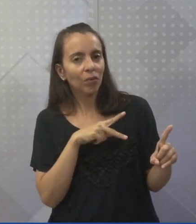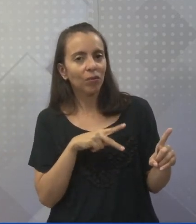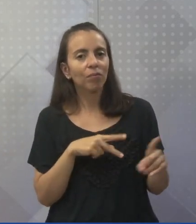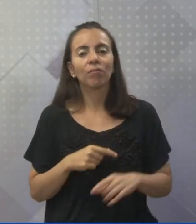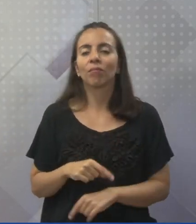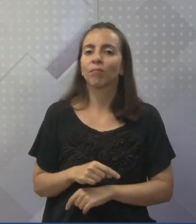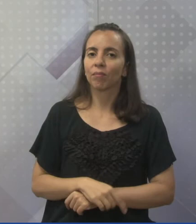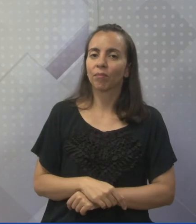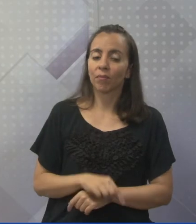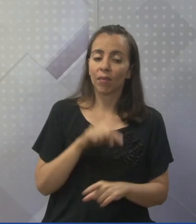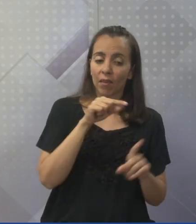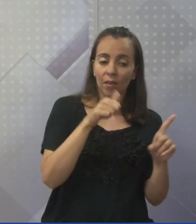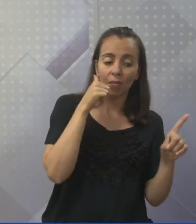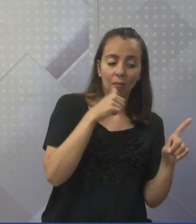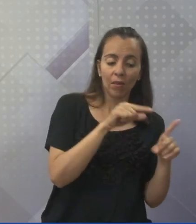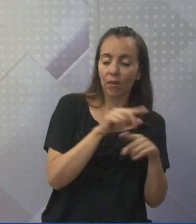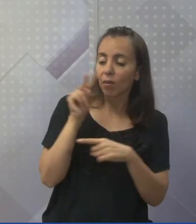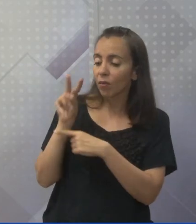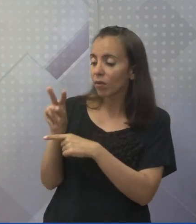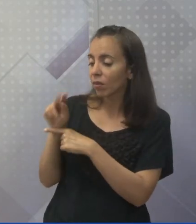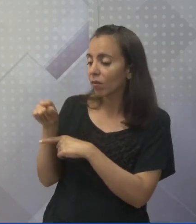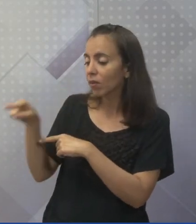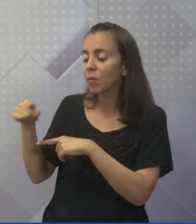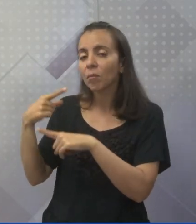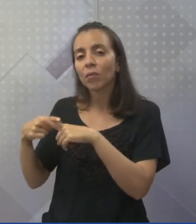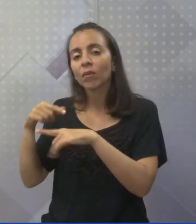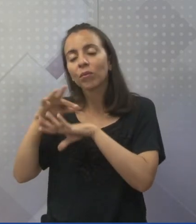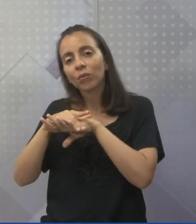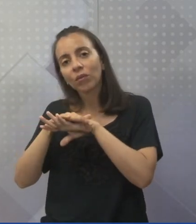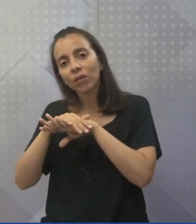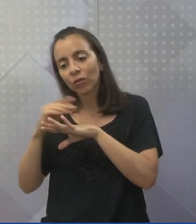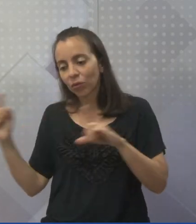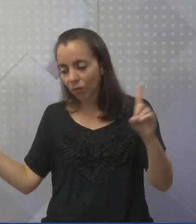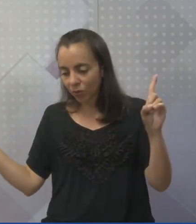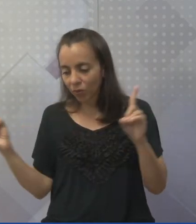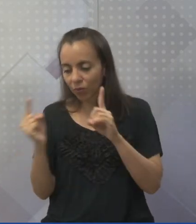nesse lance aí, eles acabaram se apaixonando.